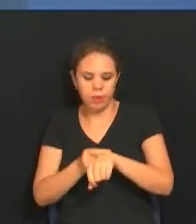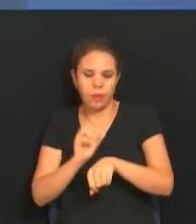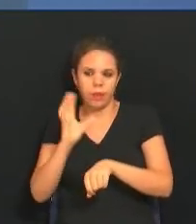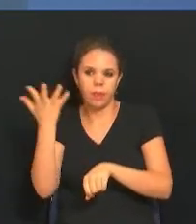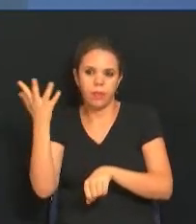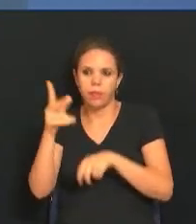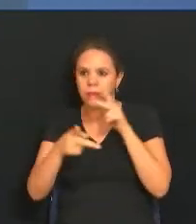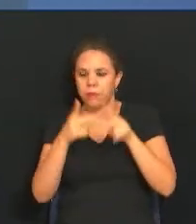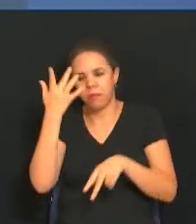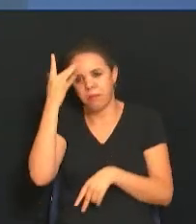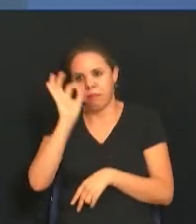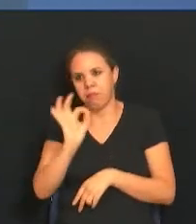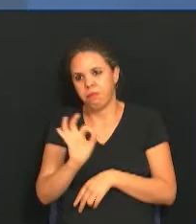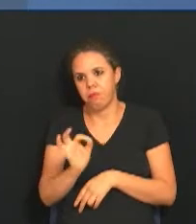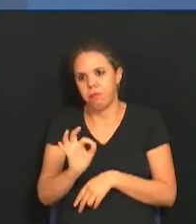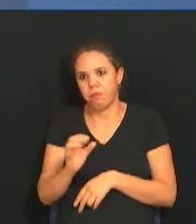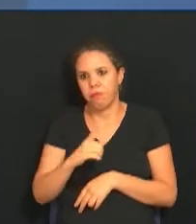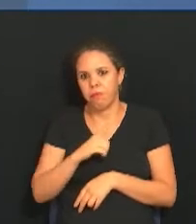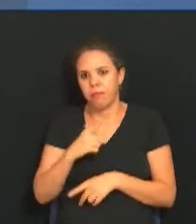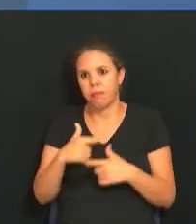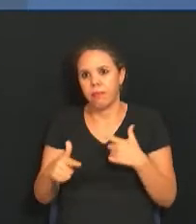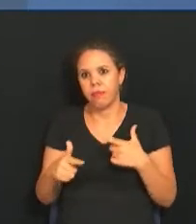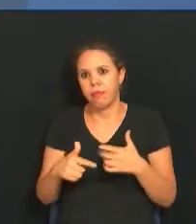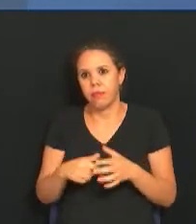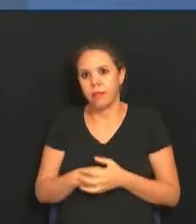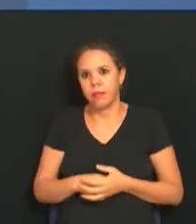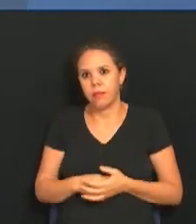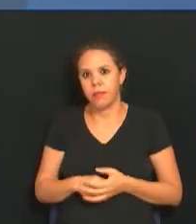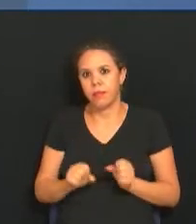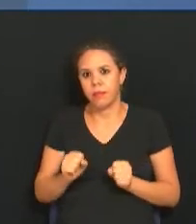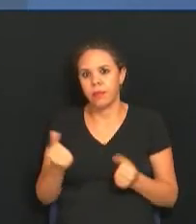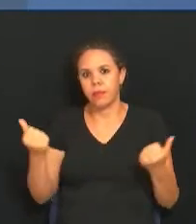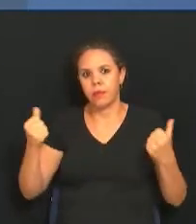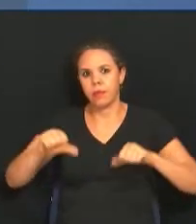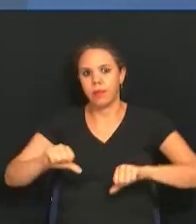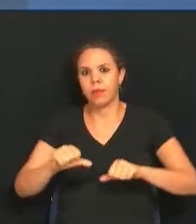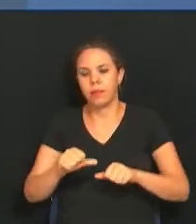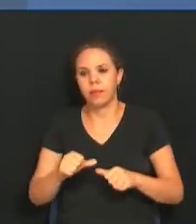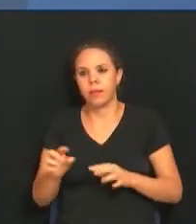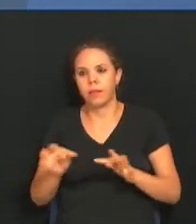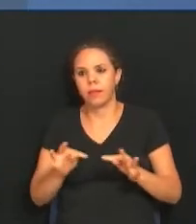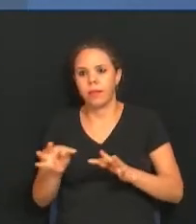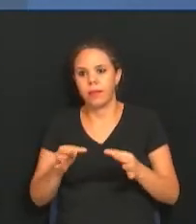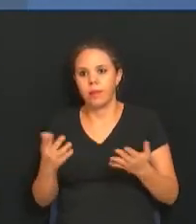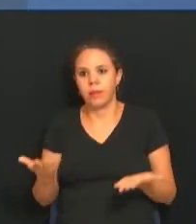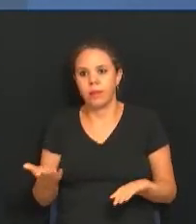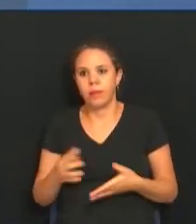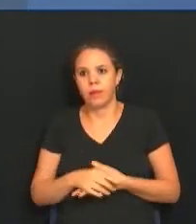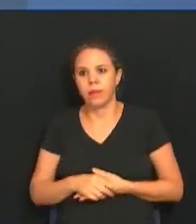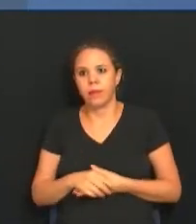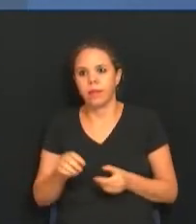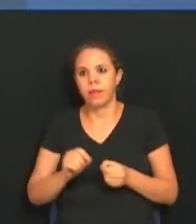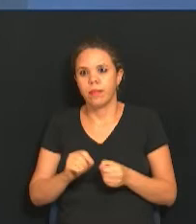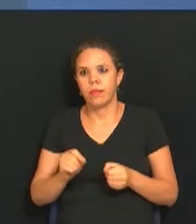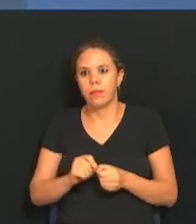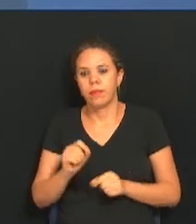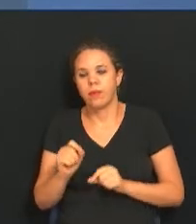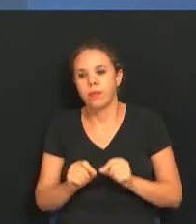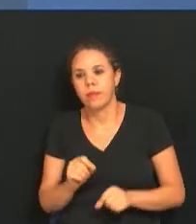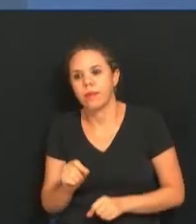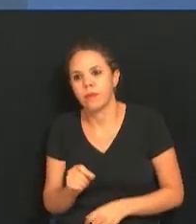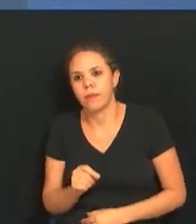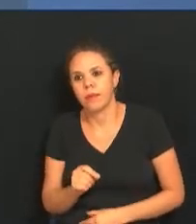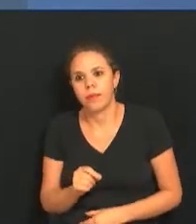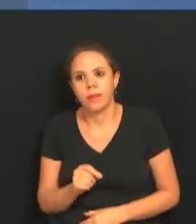pessoa não sabe que ali tem um princípio de uma coisa que pode ser pior se não for tratado. Então a ideia é fazer com que